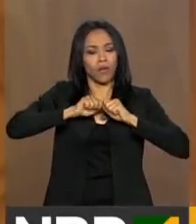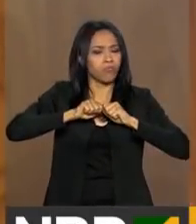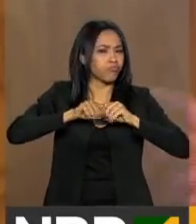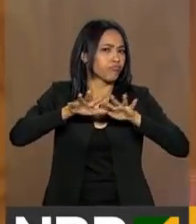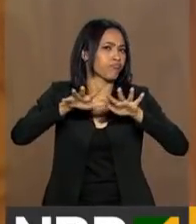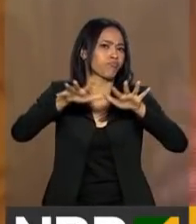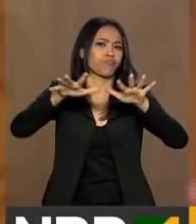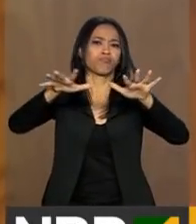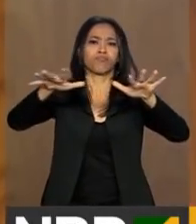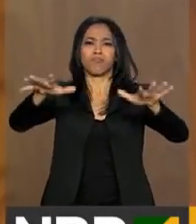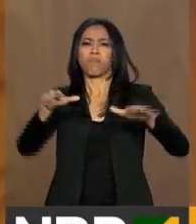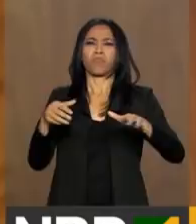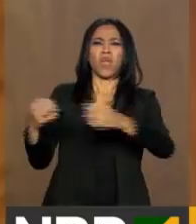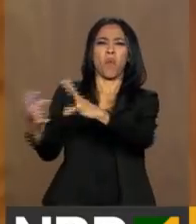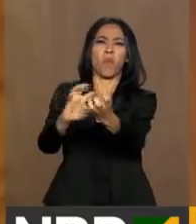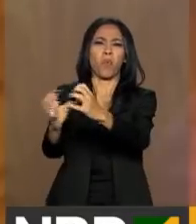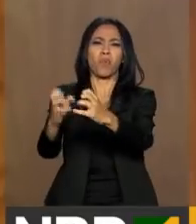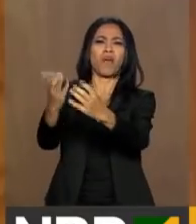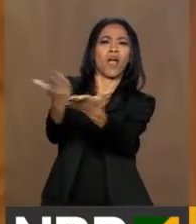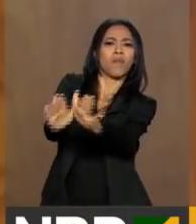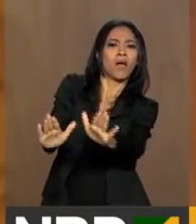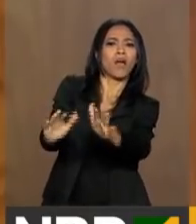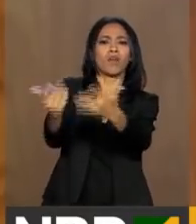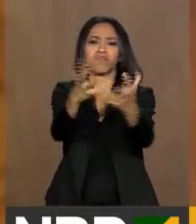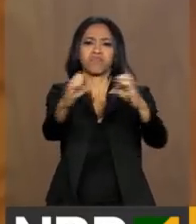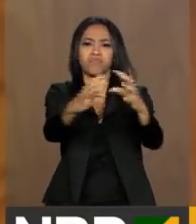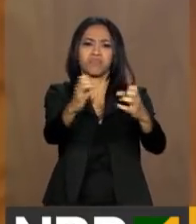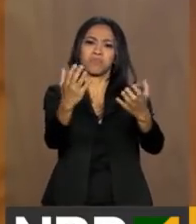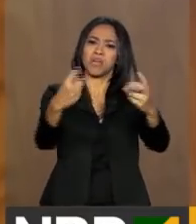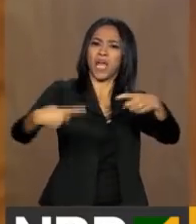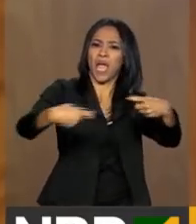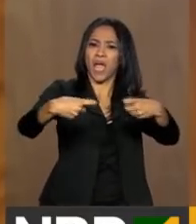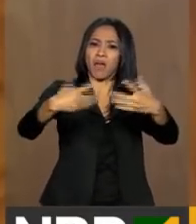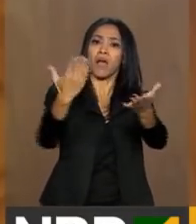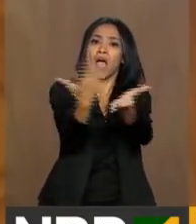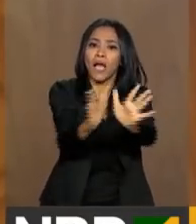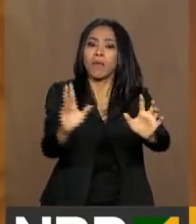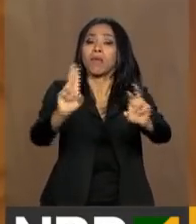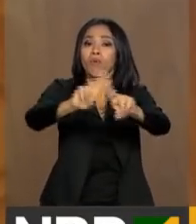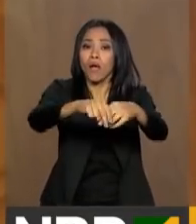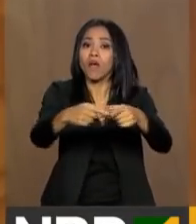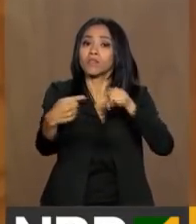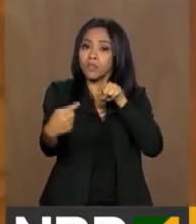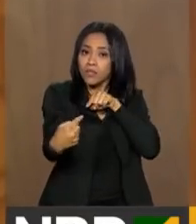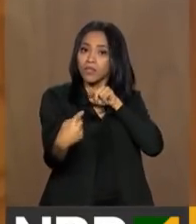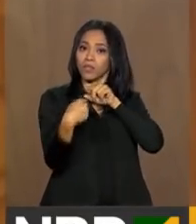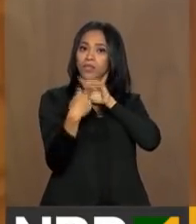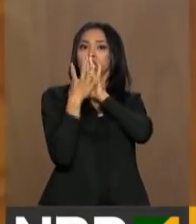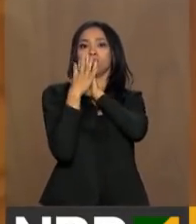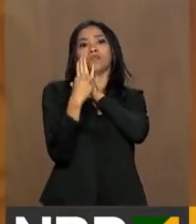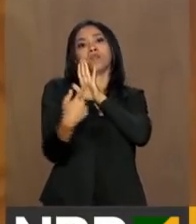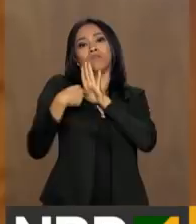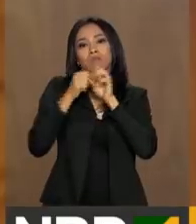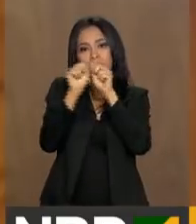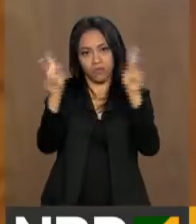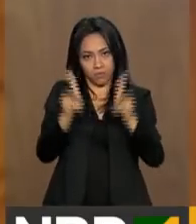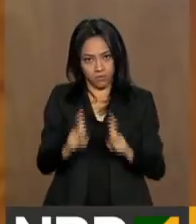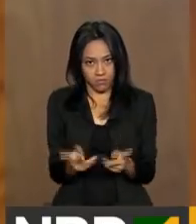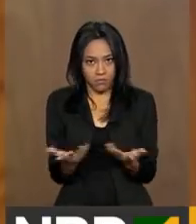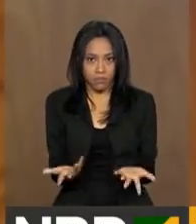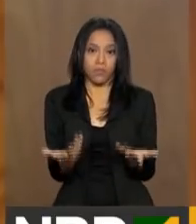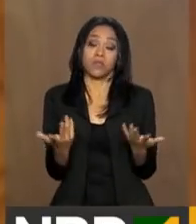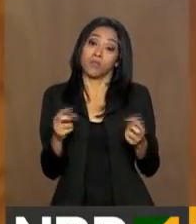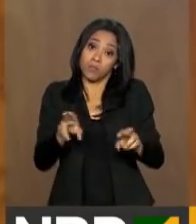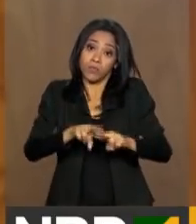outros conflitos regionais que poderão, quem sabe, serem conduzidos também à paz nessas